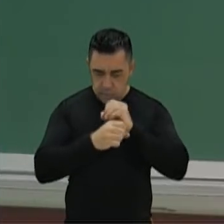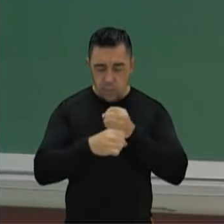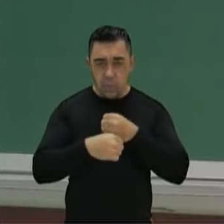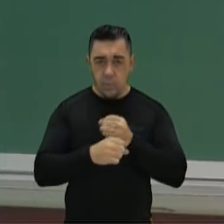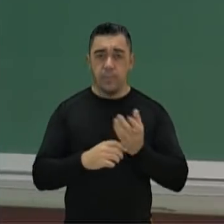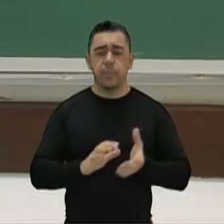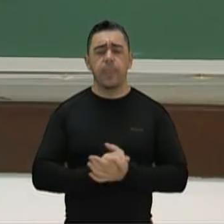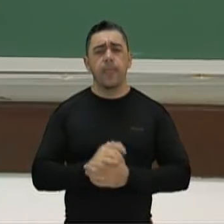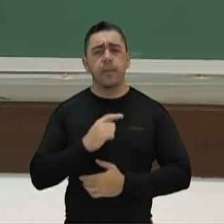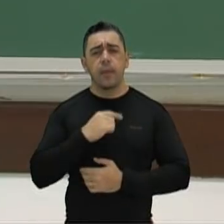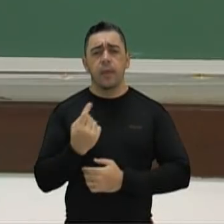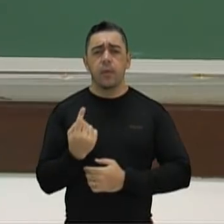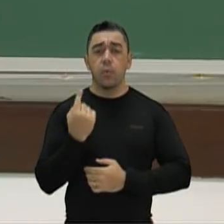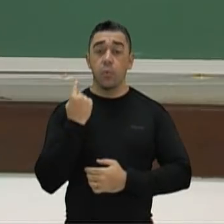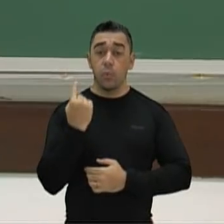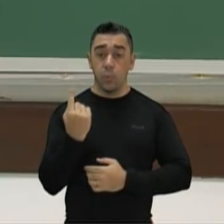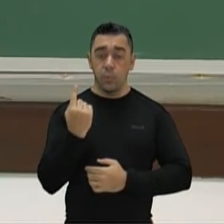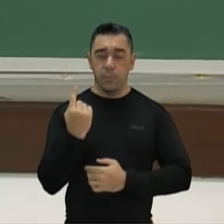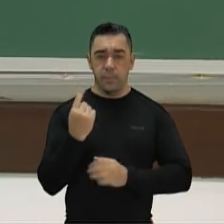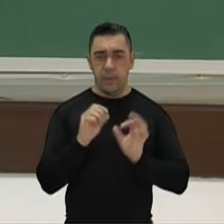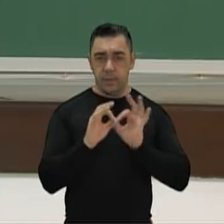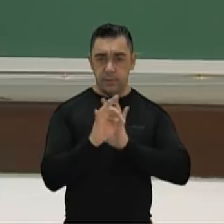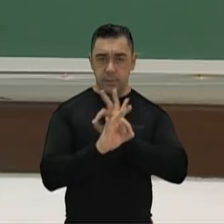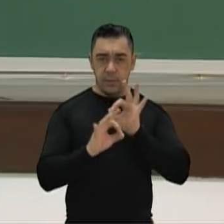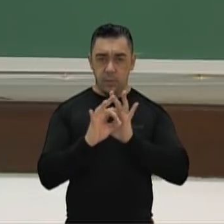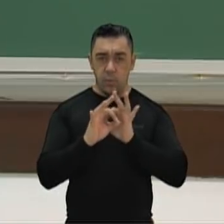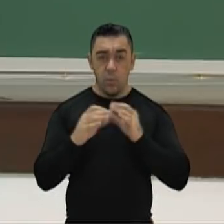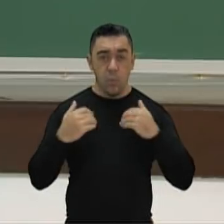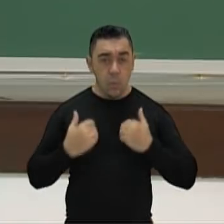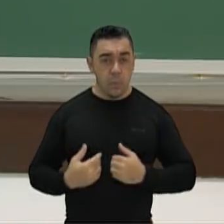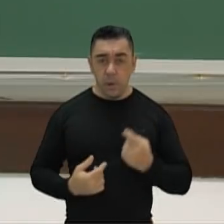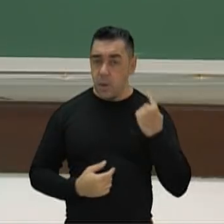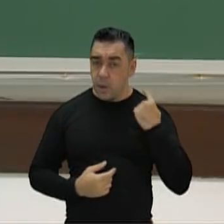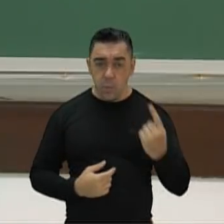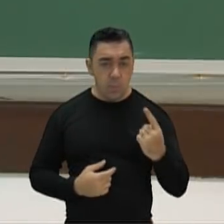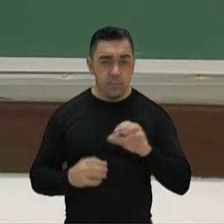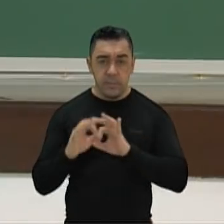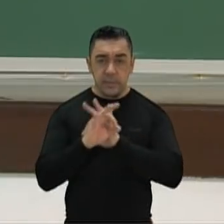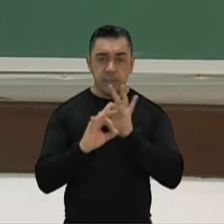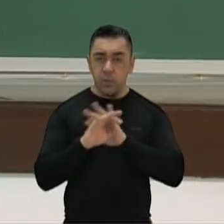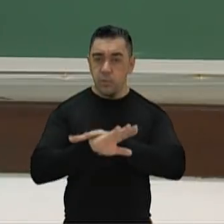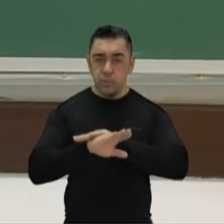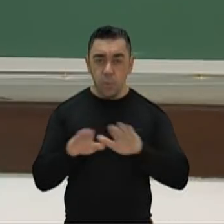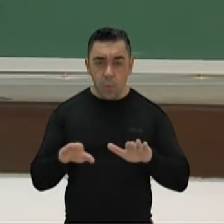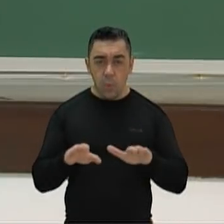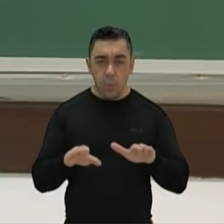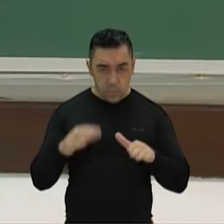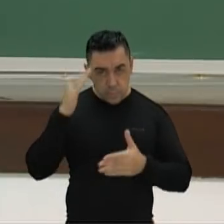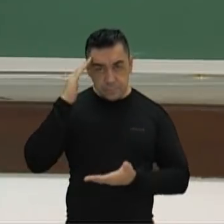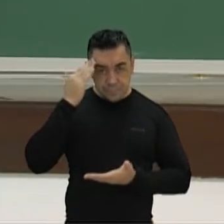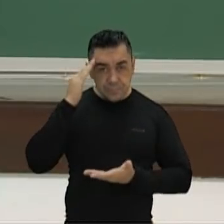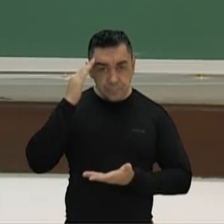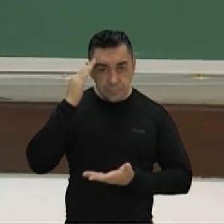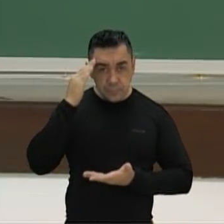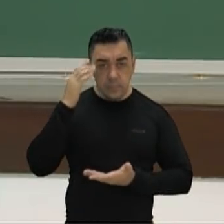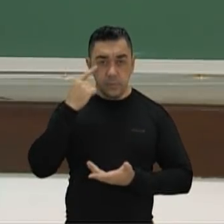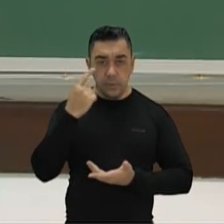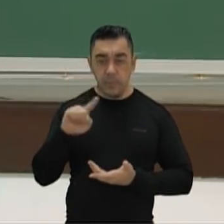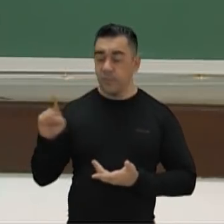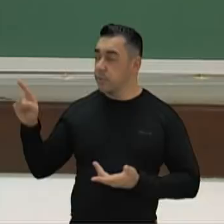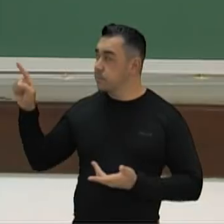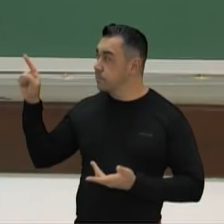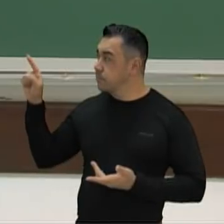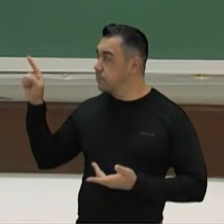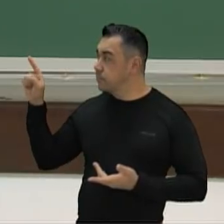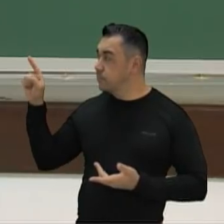apenas uma única célula. Todo o corpinho deles é uma única célula, como a gente pode ver muito bem nessas imagens.